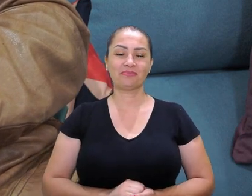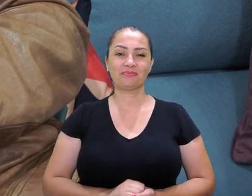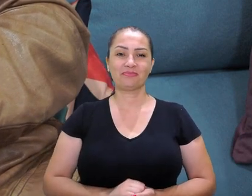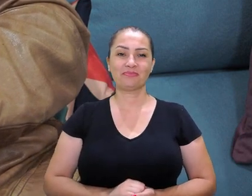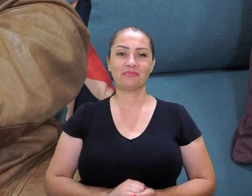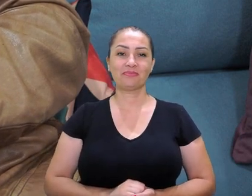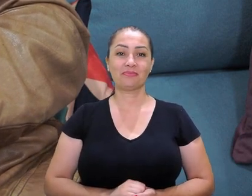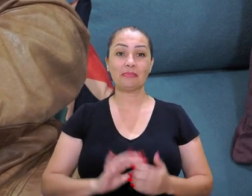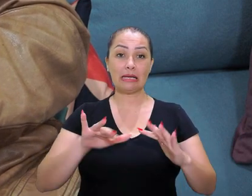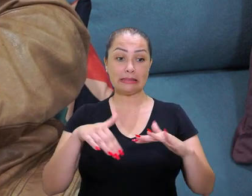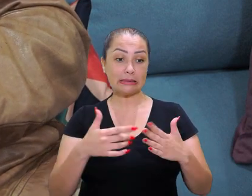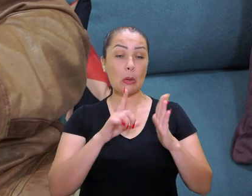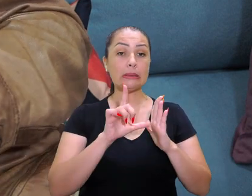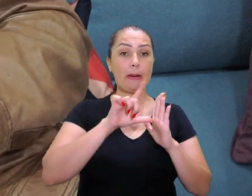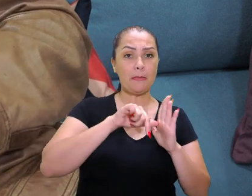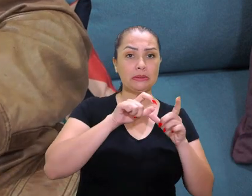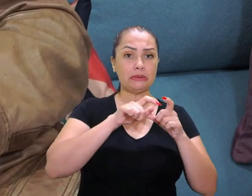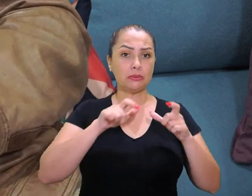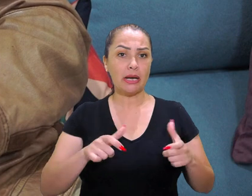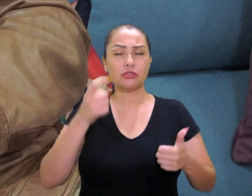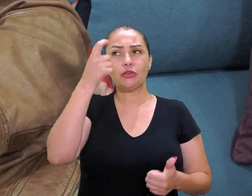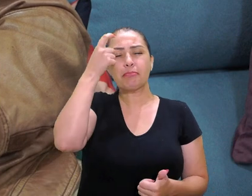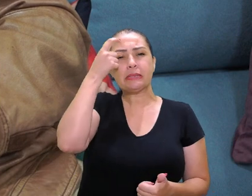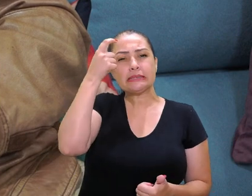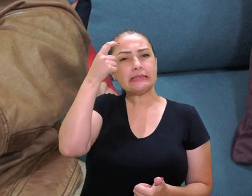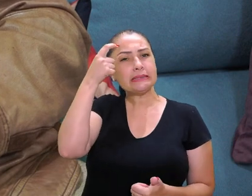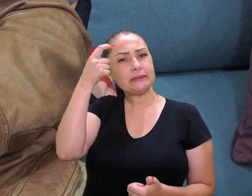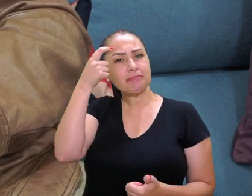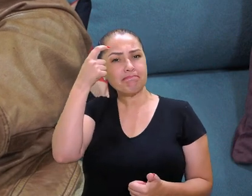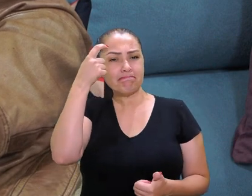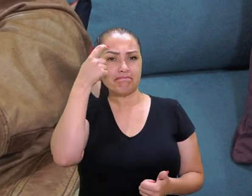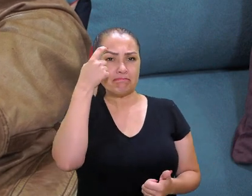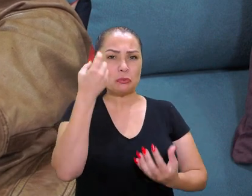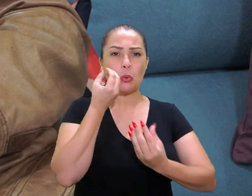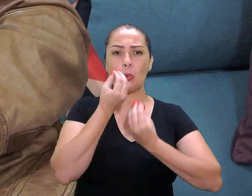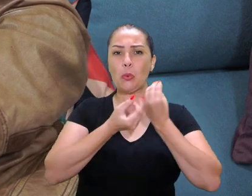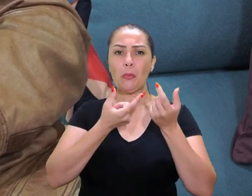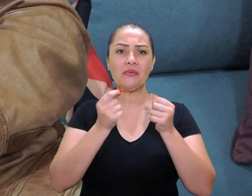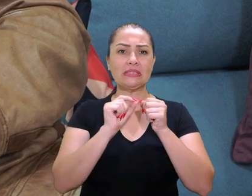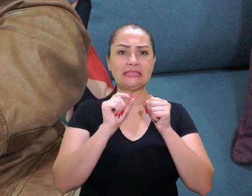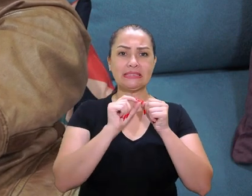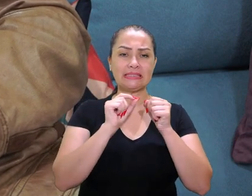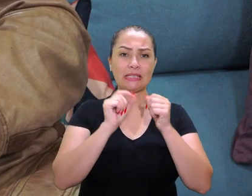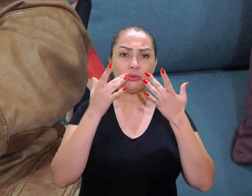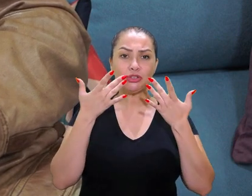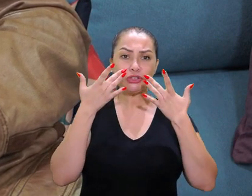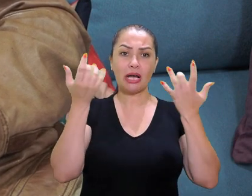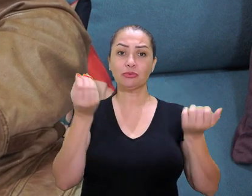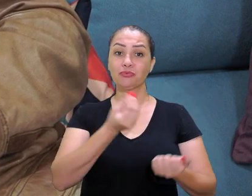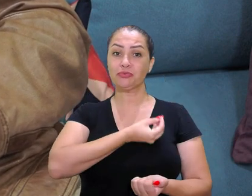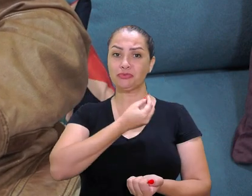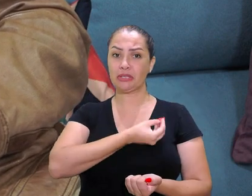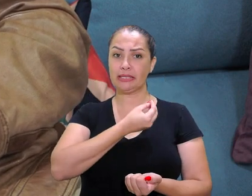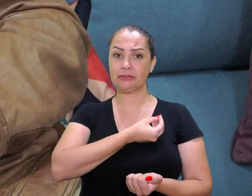desse espaço, nós fomos idealizando o Teatro Vivência. Eu lembro que depois que nós